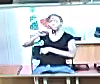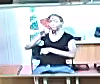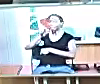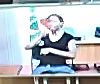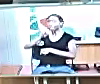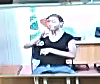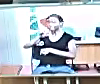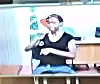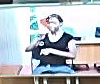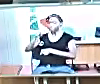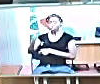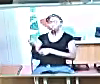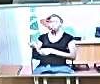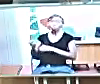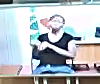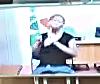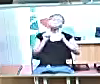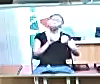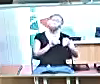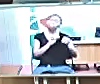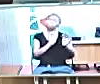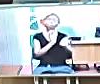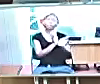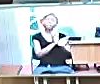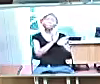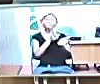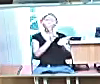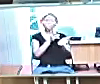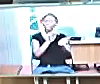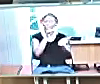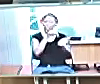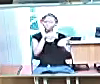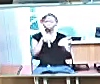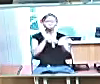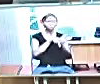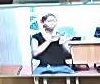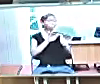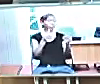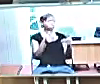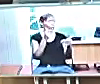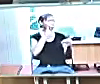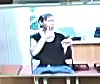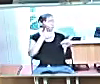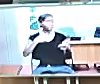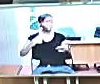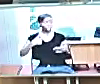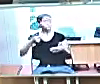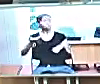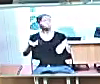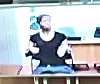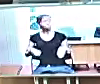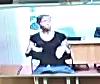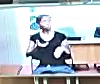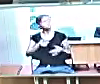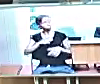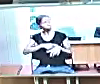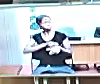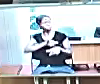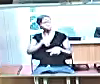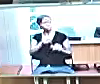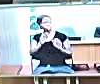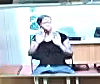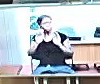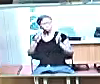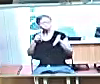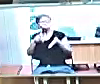comissão permanente de mulheres então vou ter nessa legislatura ea chance de acompanhar é esse